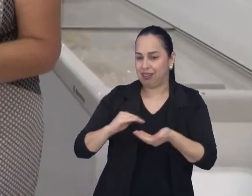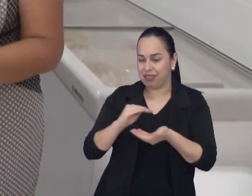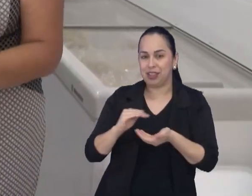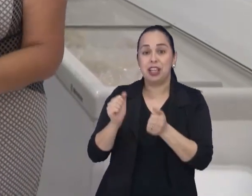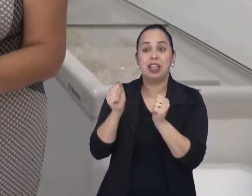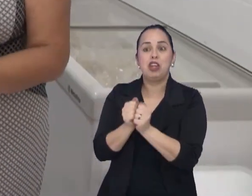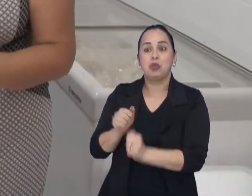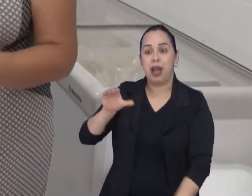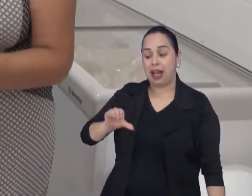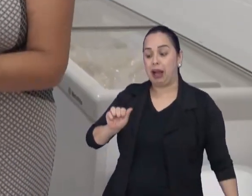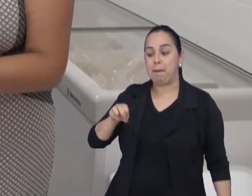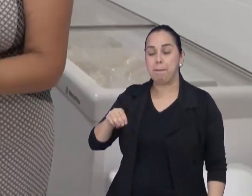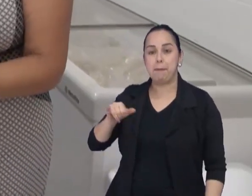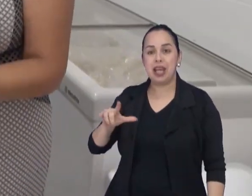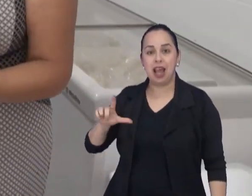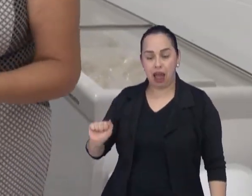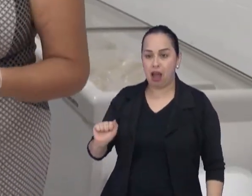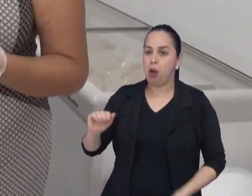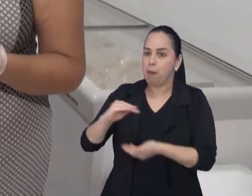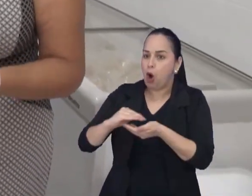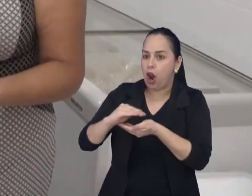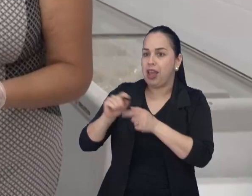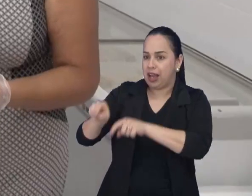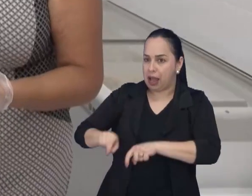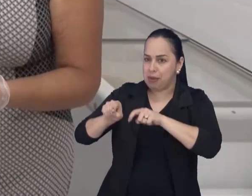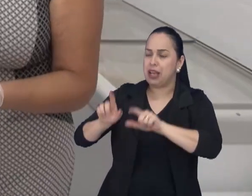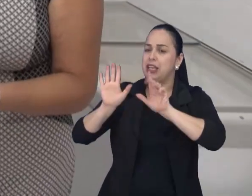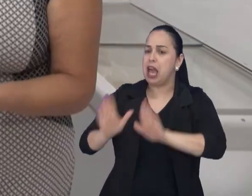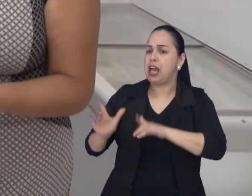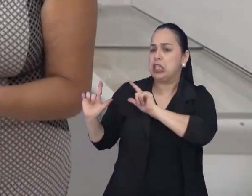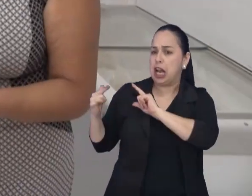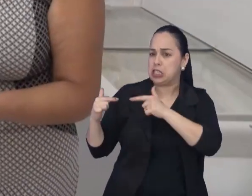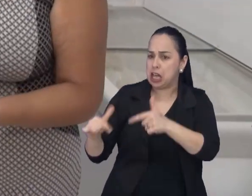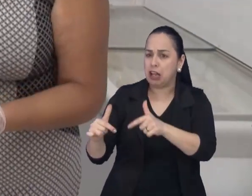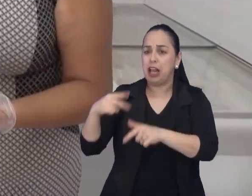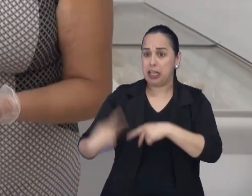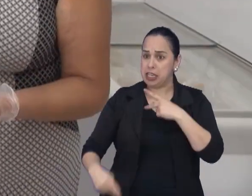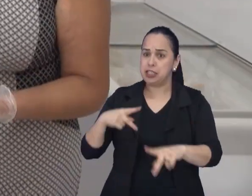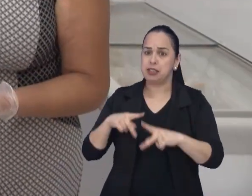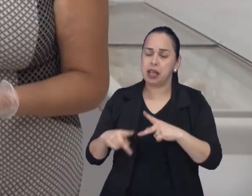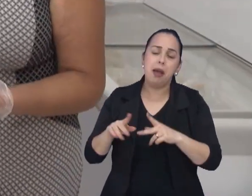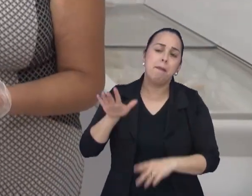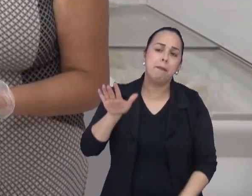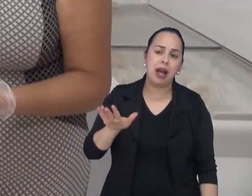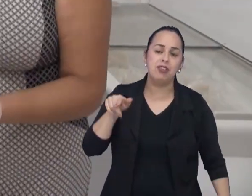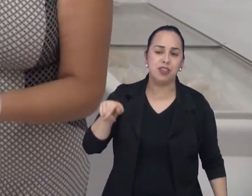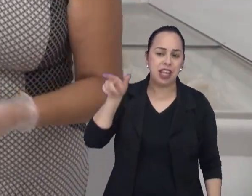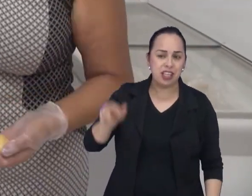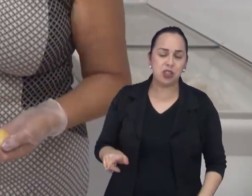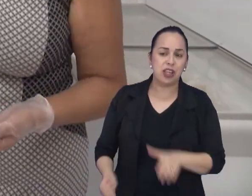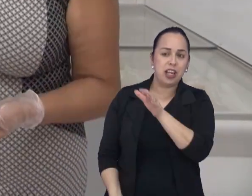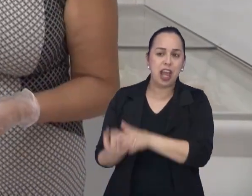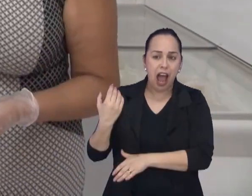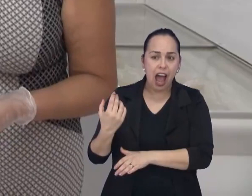Camila. Camila, bolinho caipira, que é tradicional nas festas juninas aqui de São José, mas vocês inovaram e tem